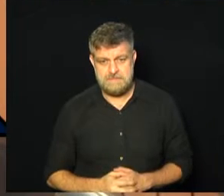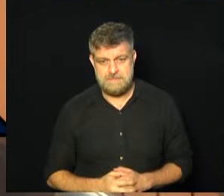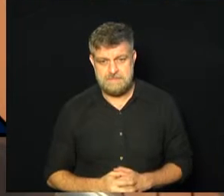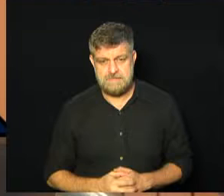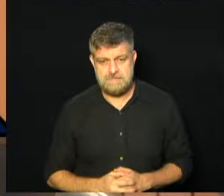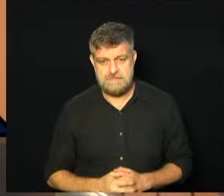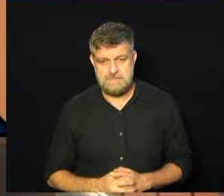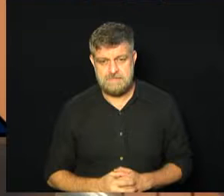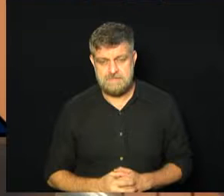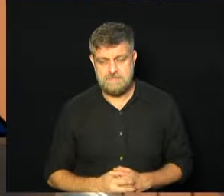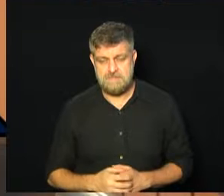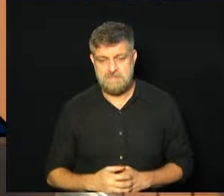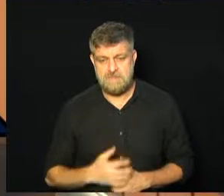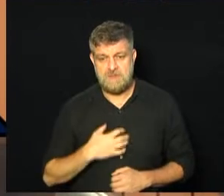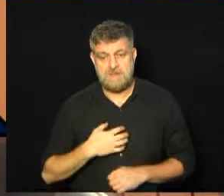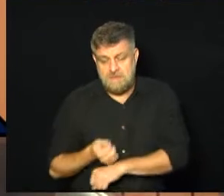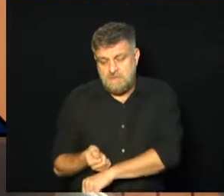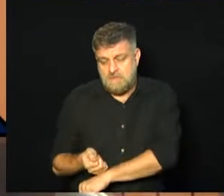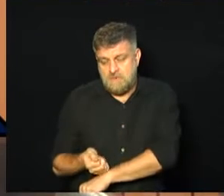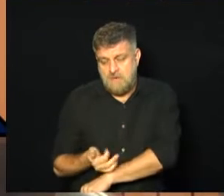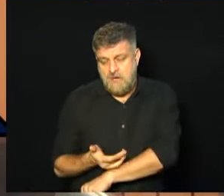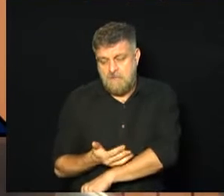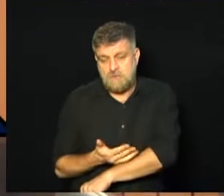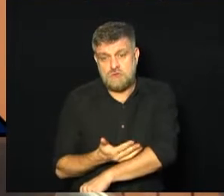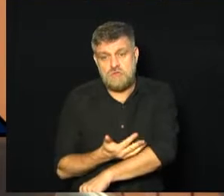um pouco emocionada,